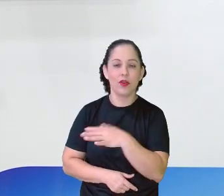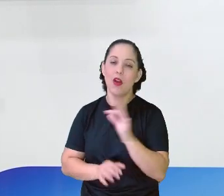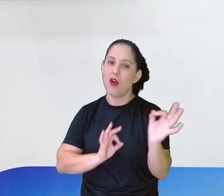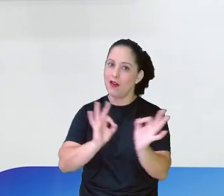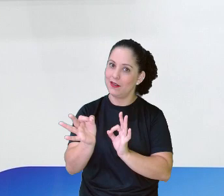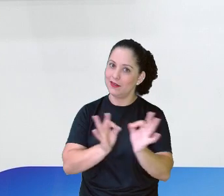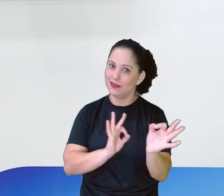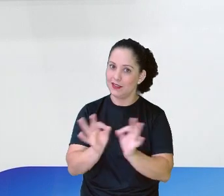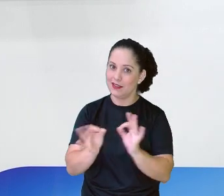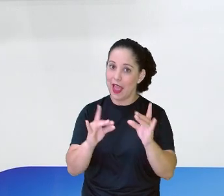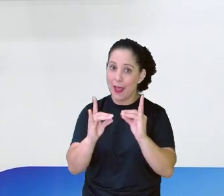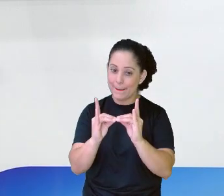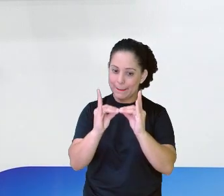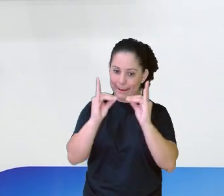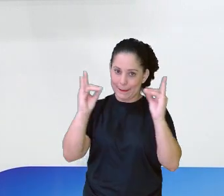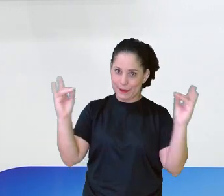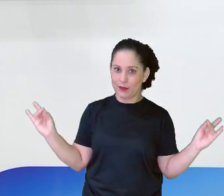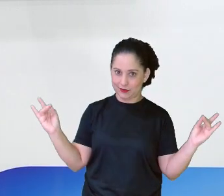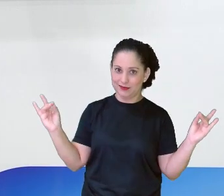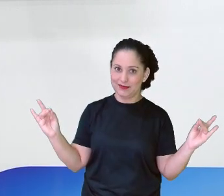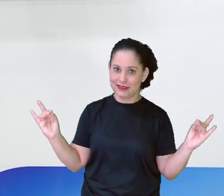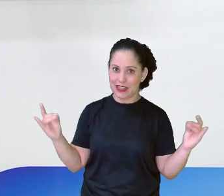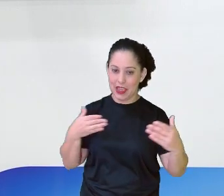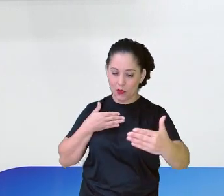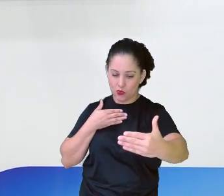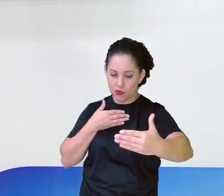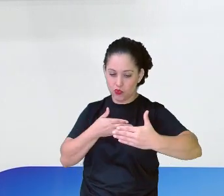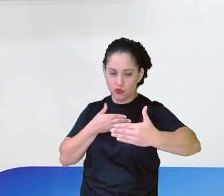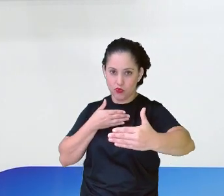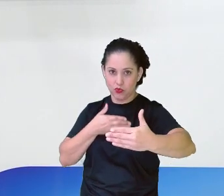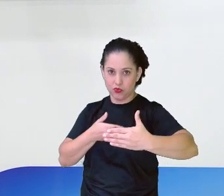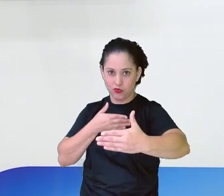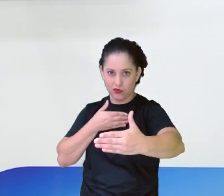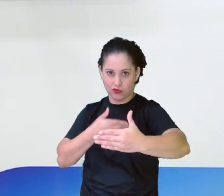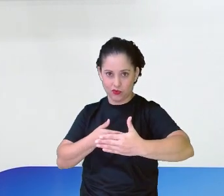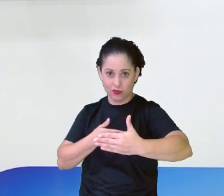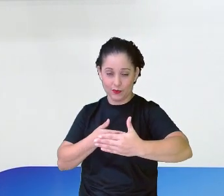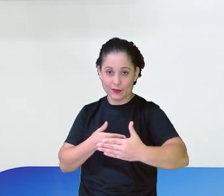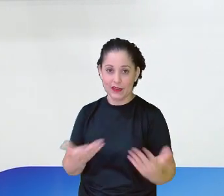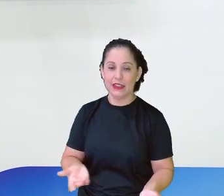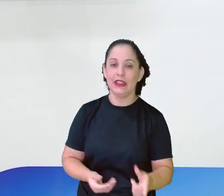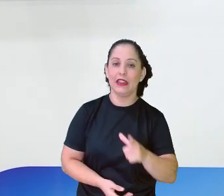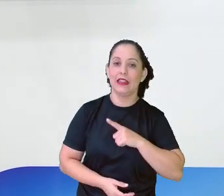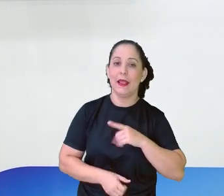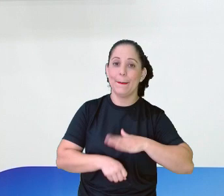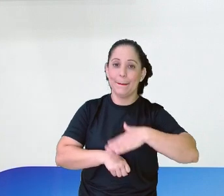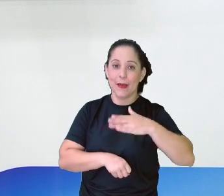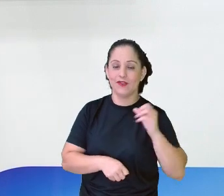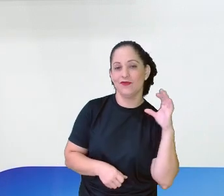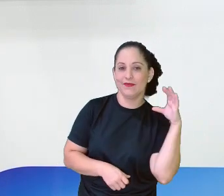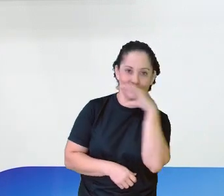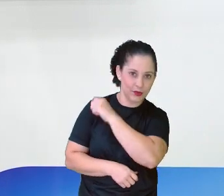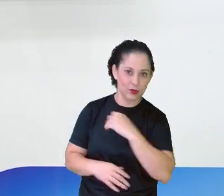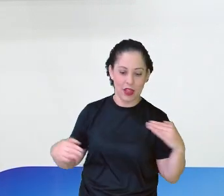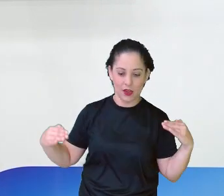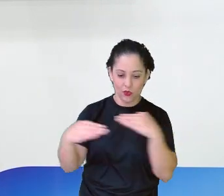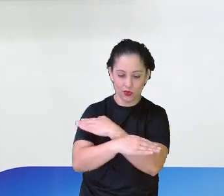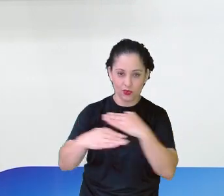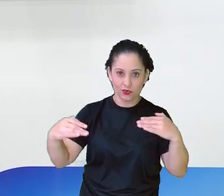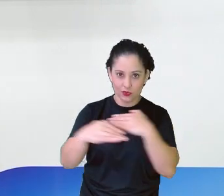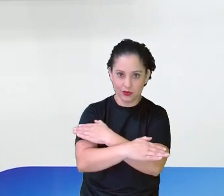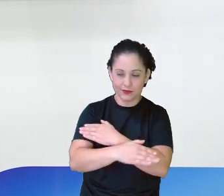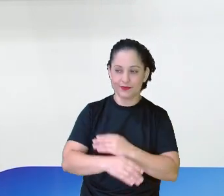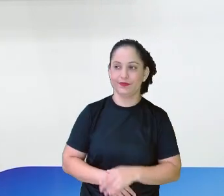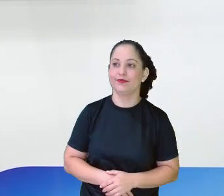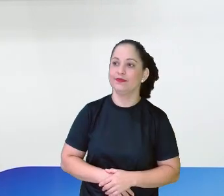a ponte, estreitar a faixa dos ônibus e dos automóveis para poder ter uma locomoção mais rápida. Olha só